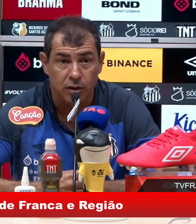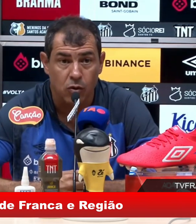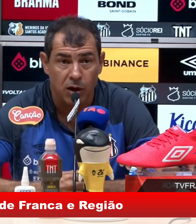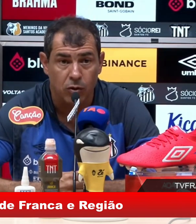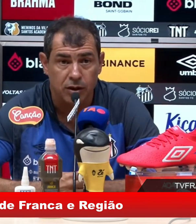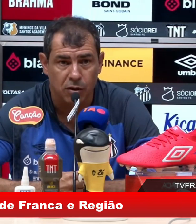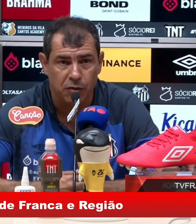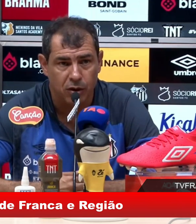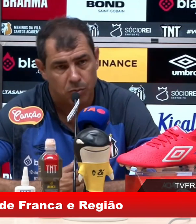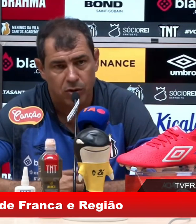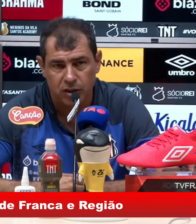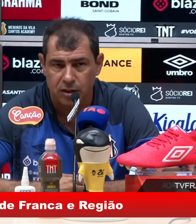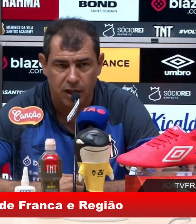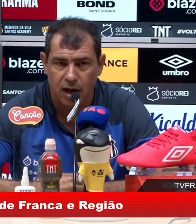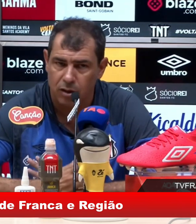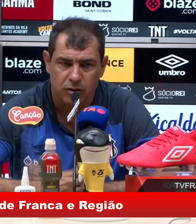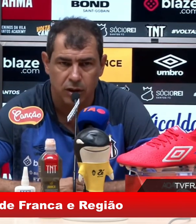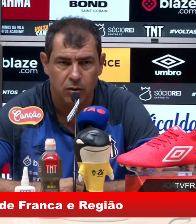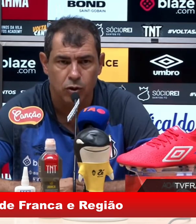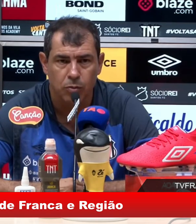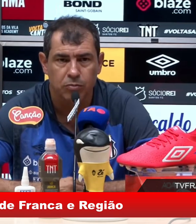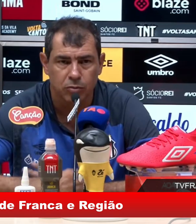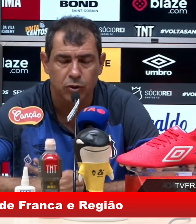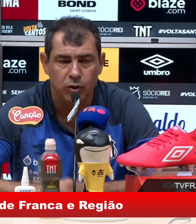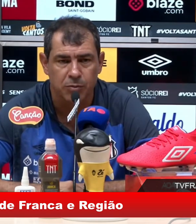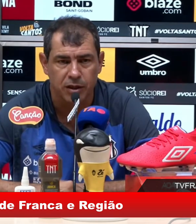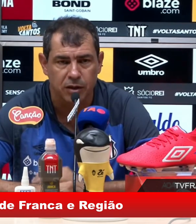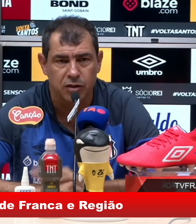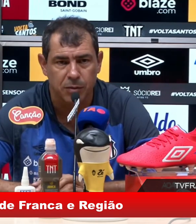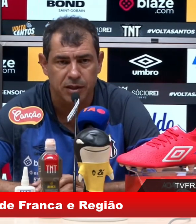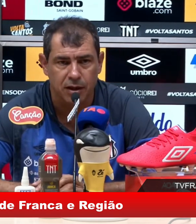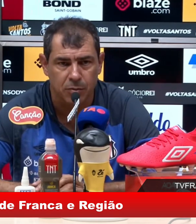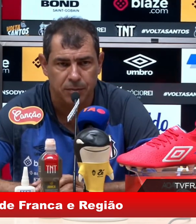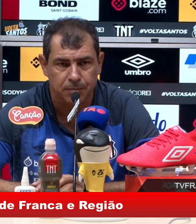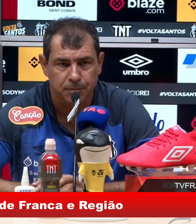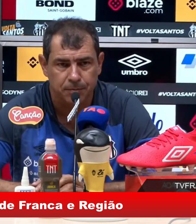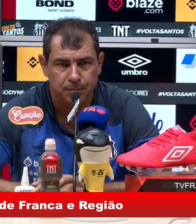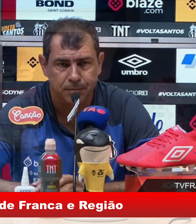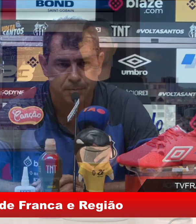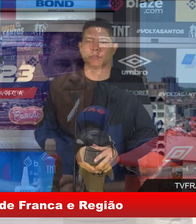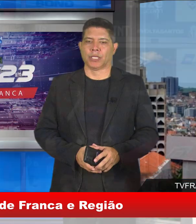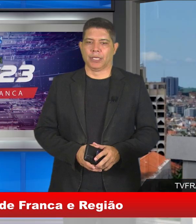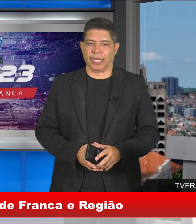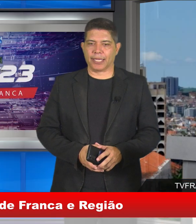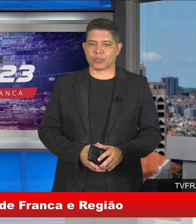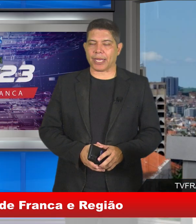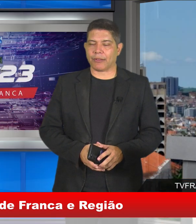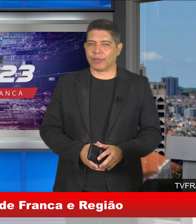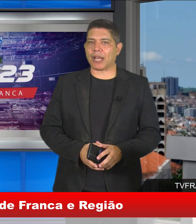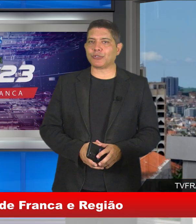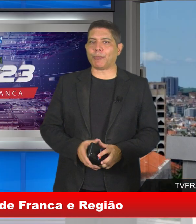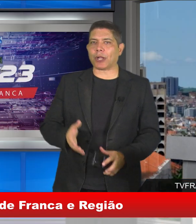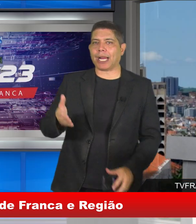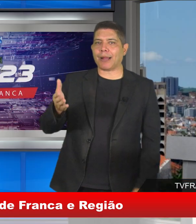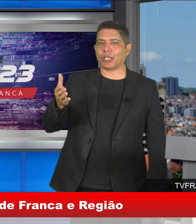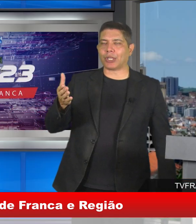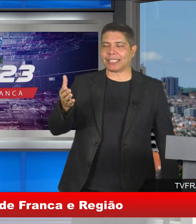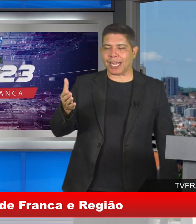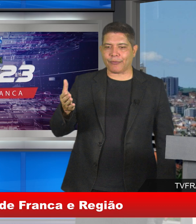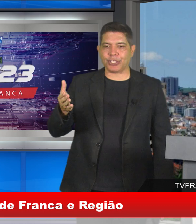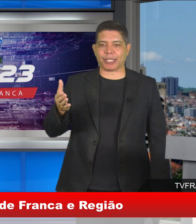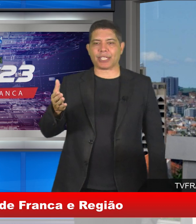deva acontecer alguma coisa até o final do Paulista, legal, senão eu estou muito na expectativa para a Série B. É isso aí. Final de